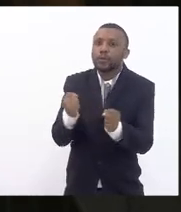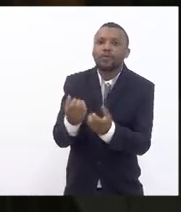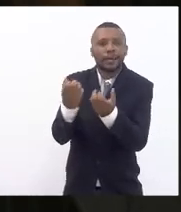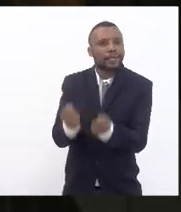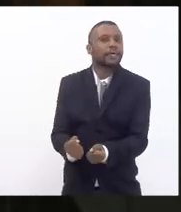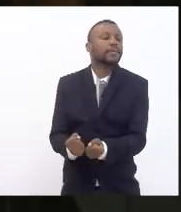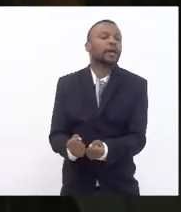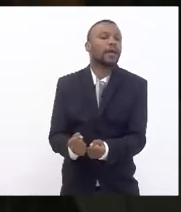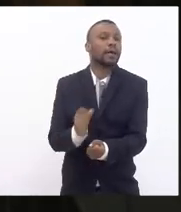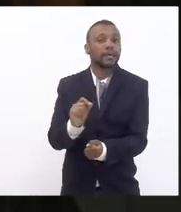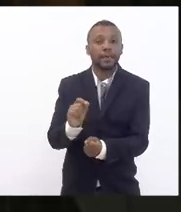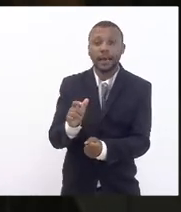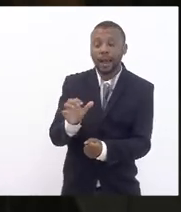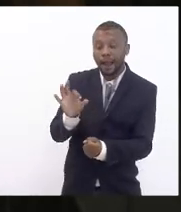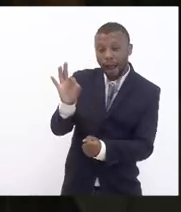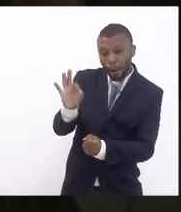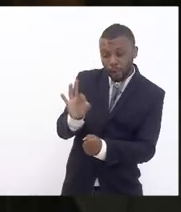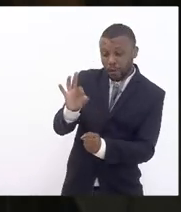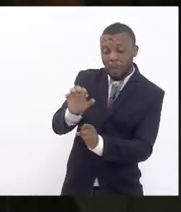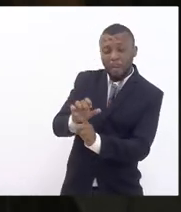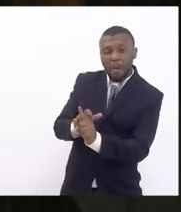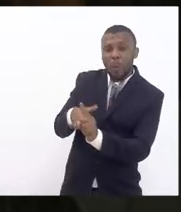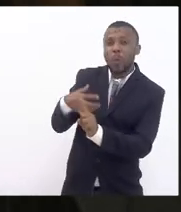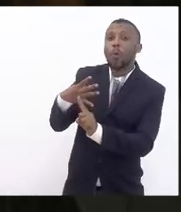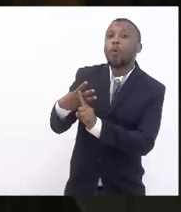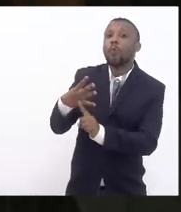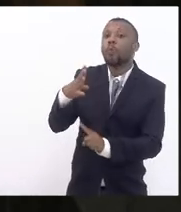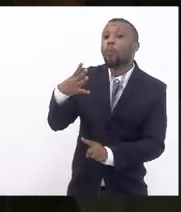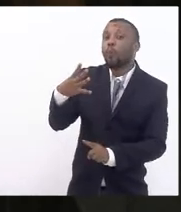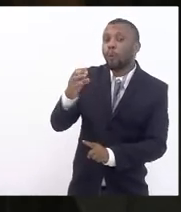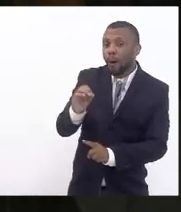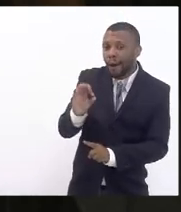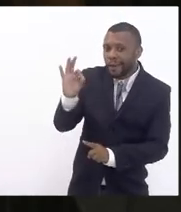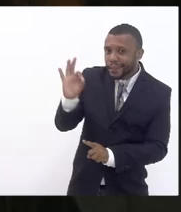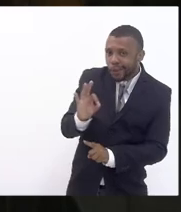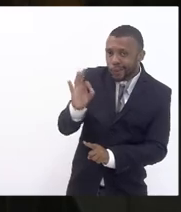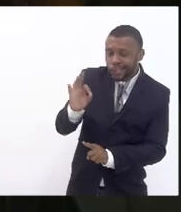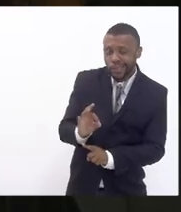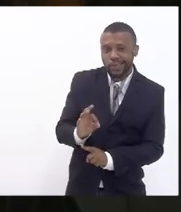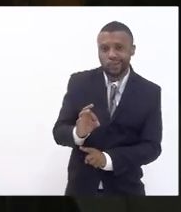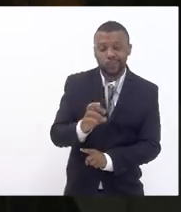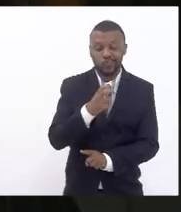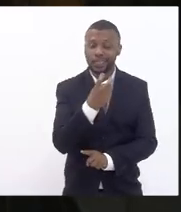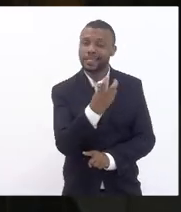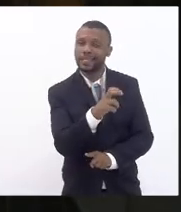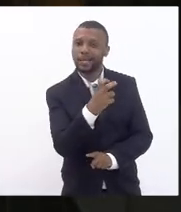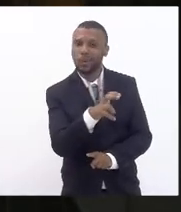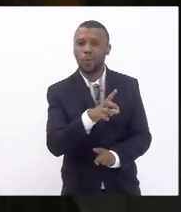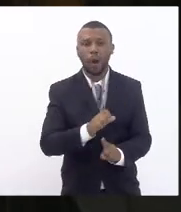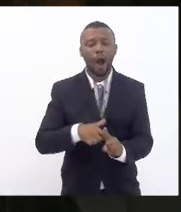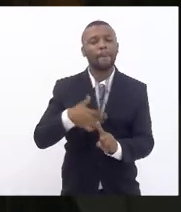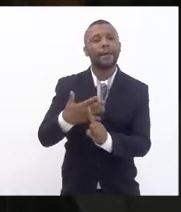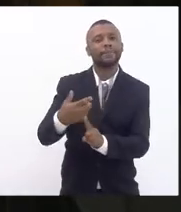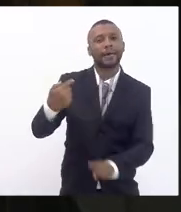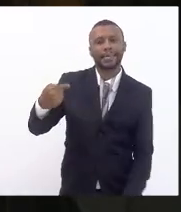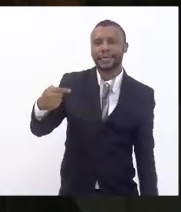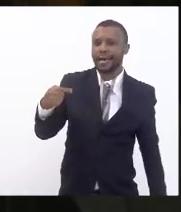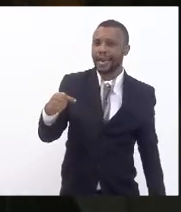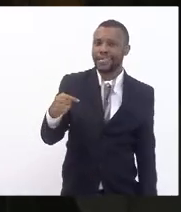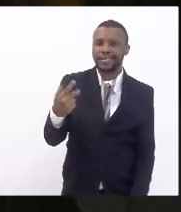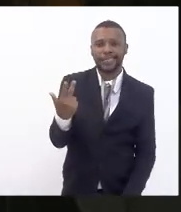inaceitável que a tarifa de trens suba 40% de R$ 5,00 para R$ 7,00. Isso não